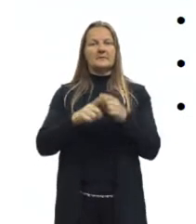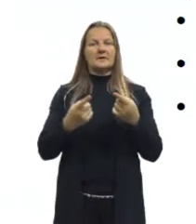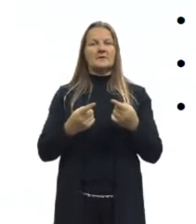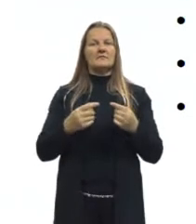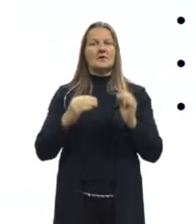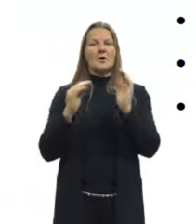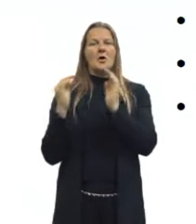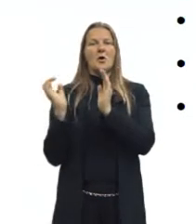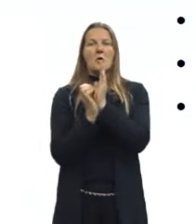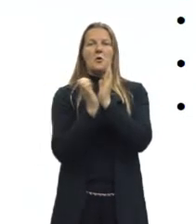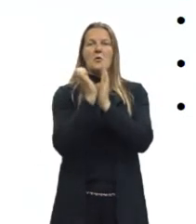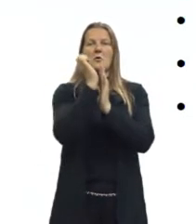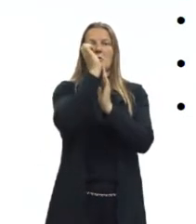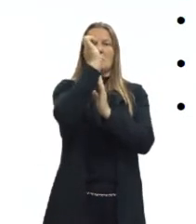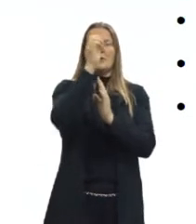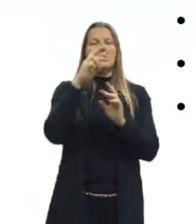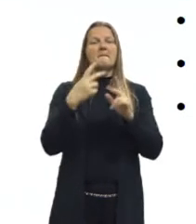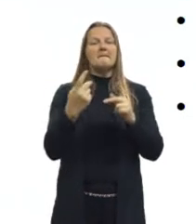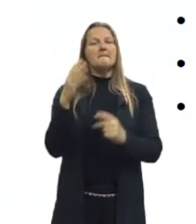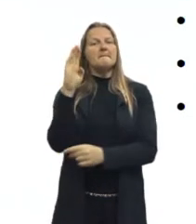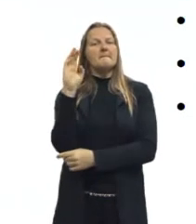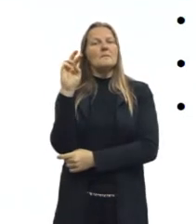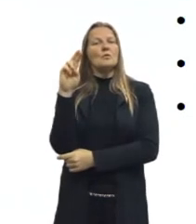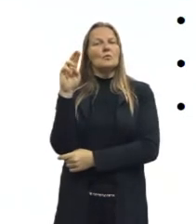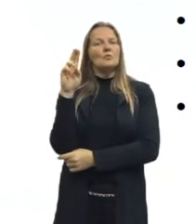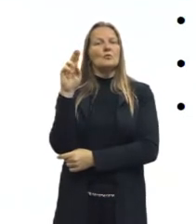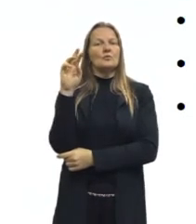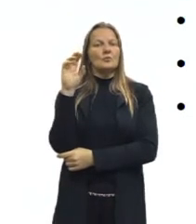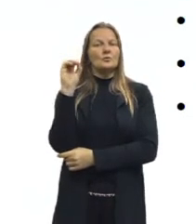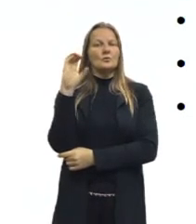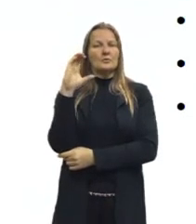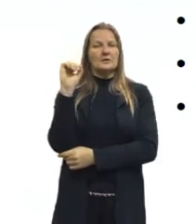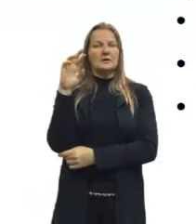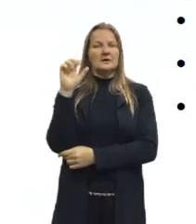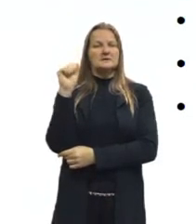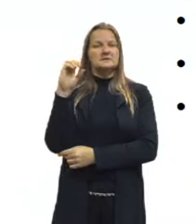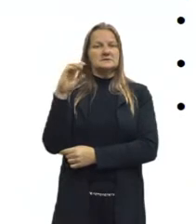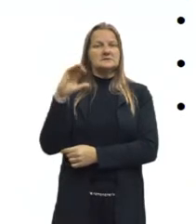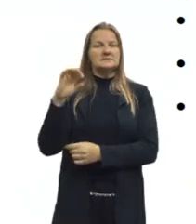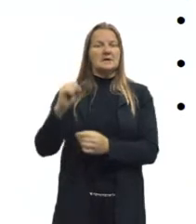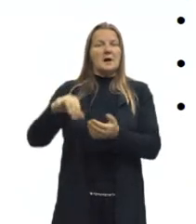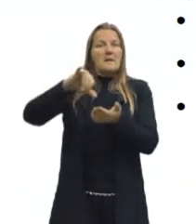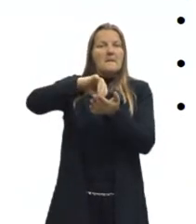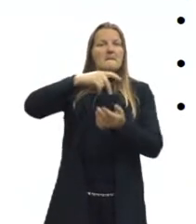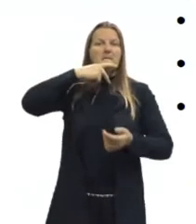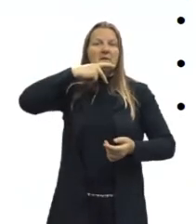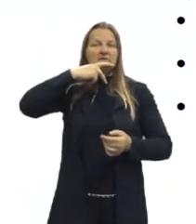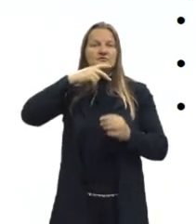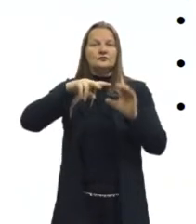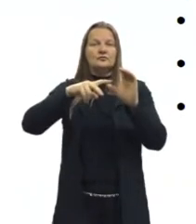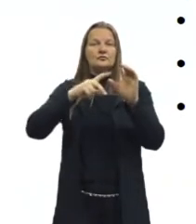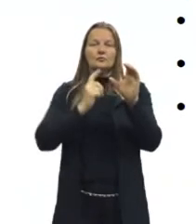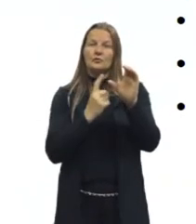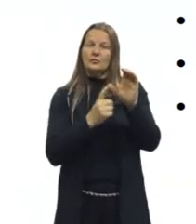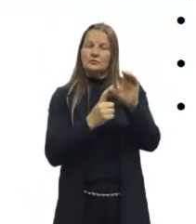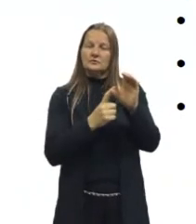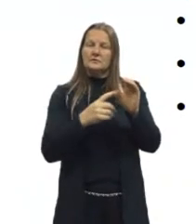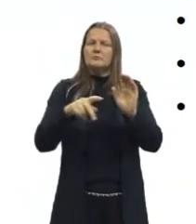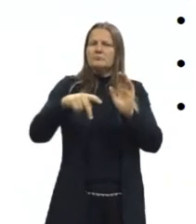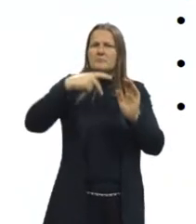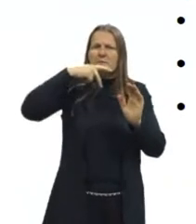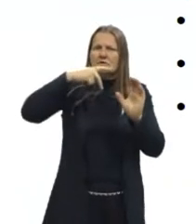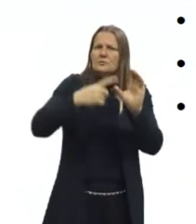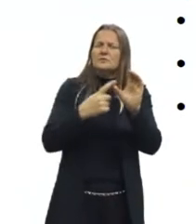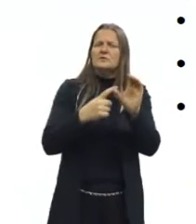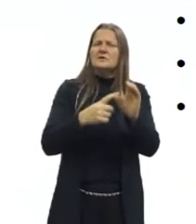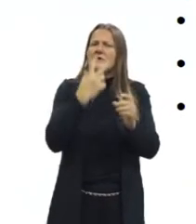uma burocratização muito grande centraliza o poder no Partido Comunista e o Partido Comunista ele vai se